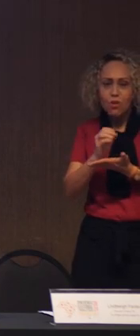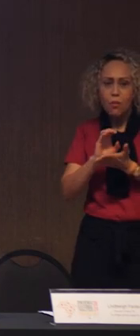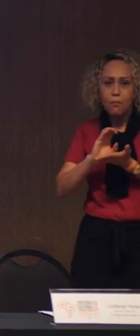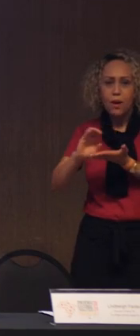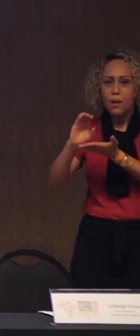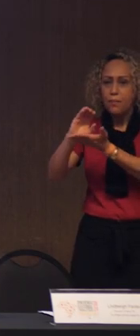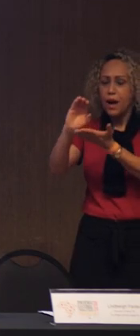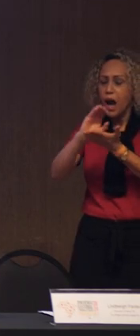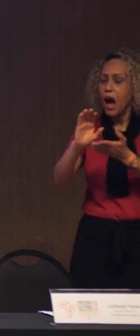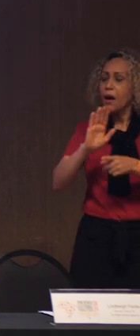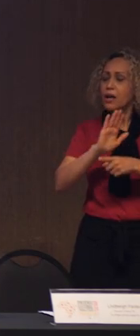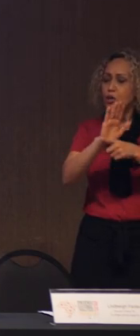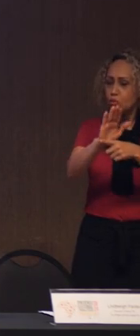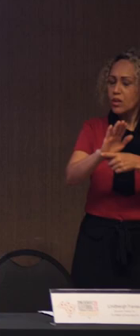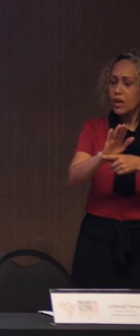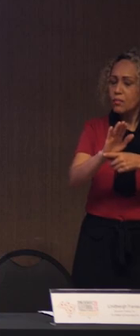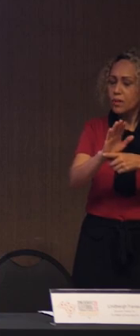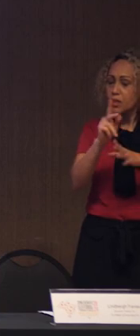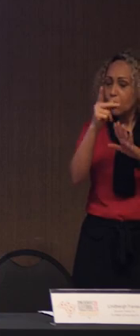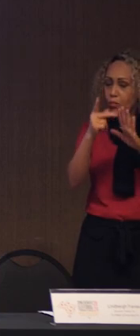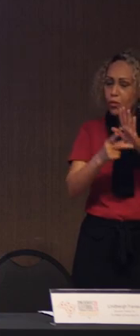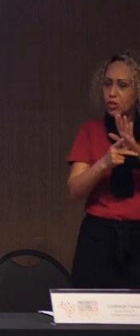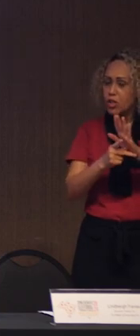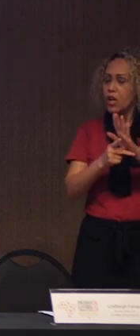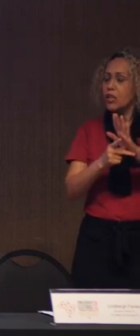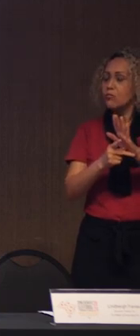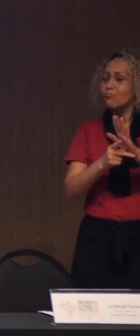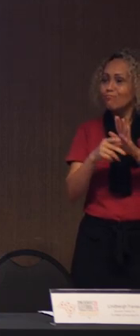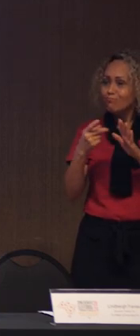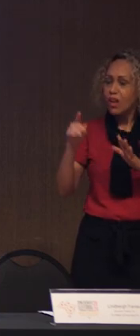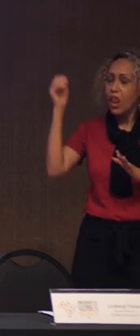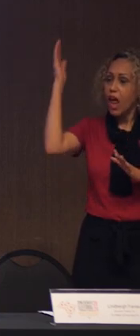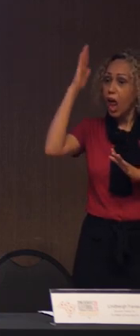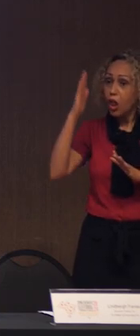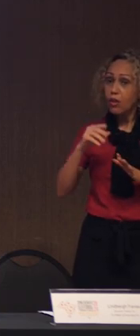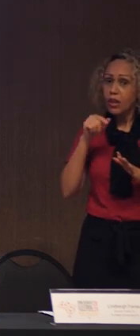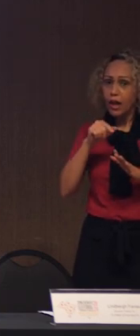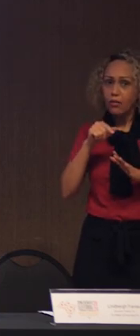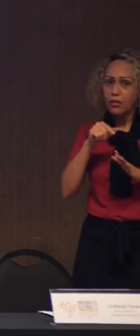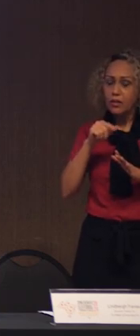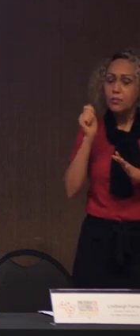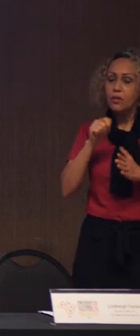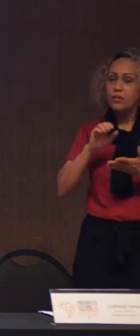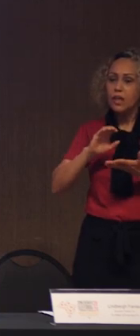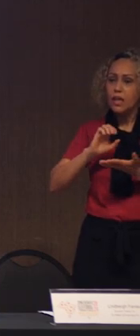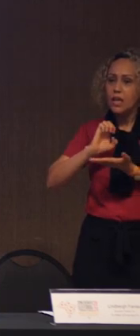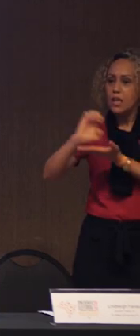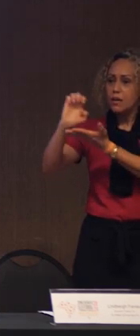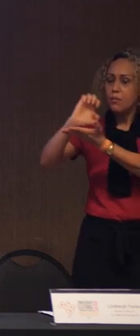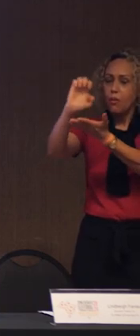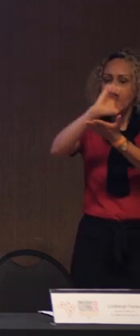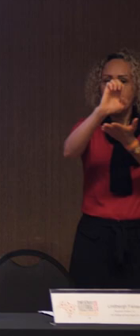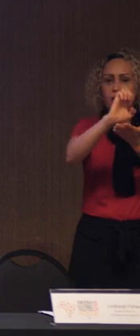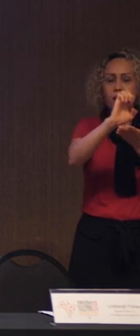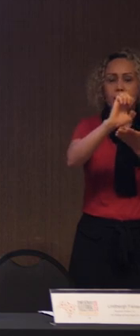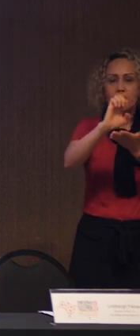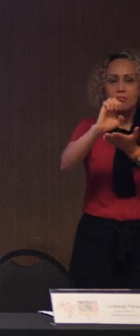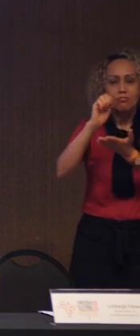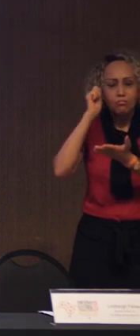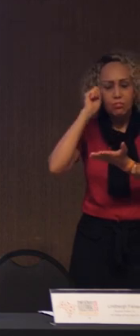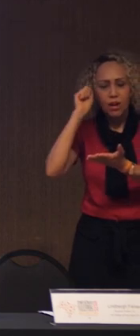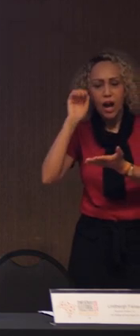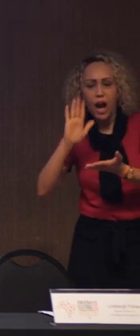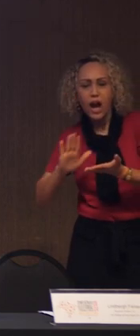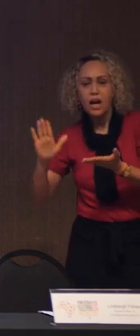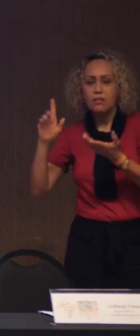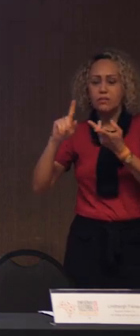para o Caribe, para a África, construindo um projeto nacional que que seja um projeto que também mude a economia, que inclua a